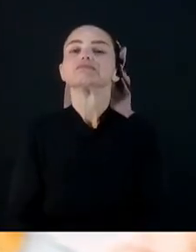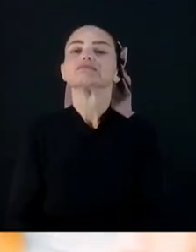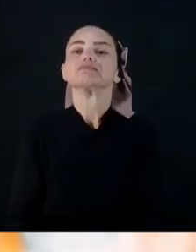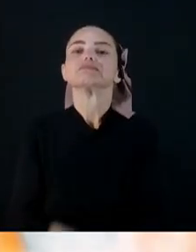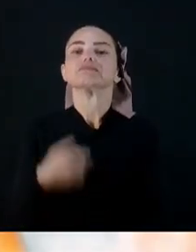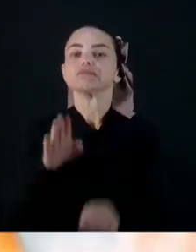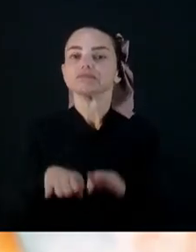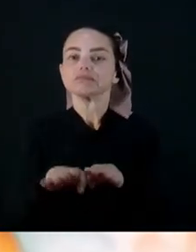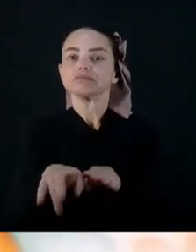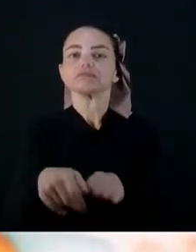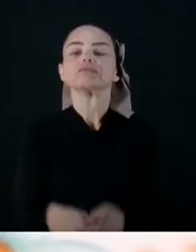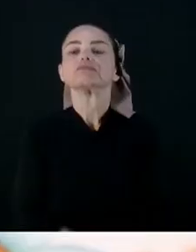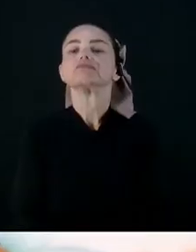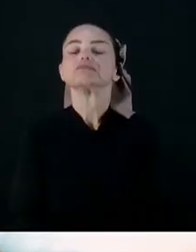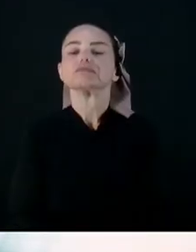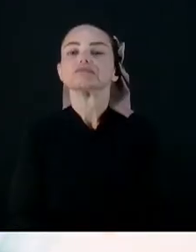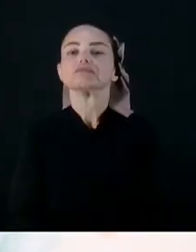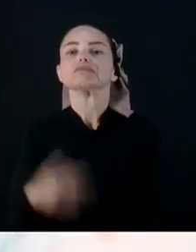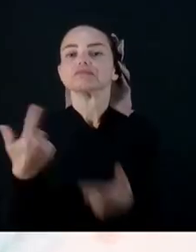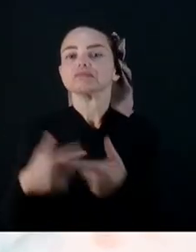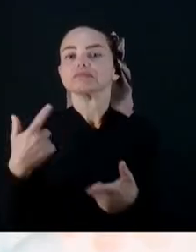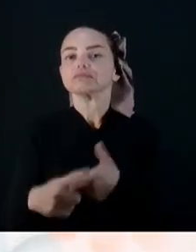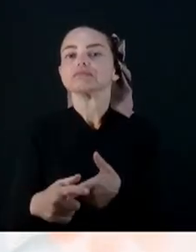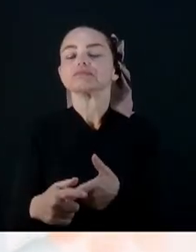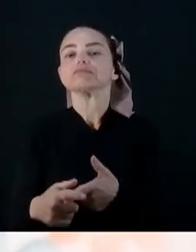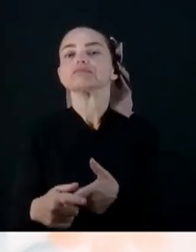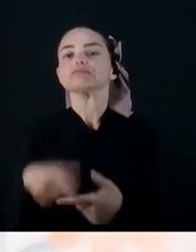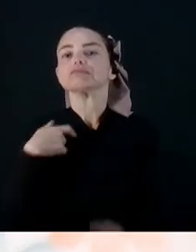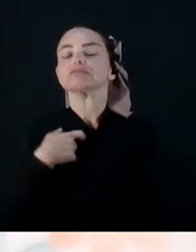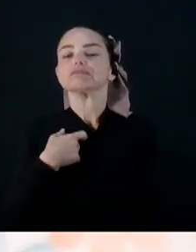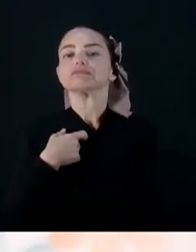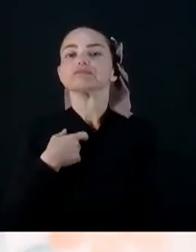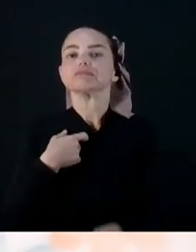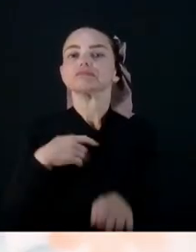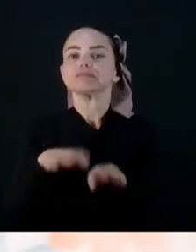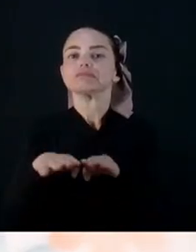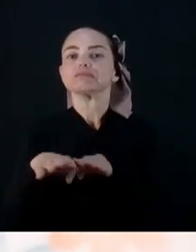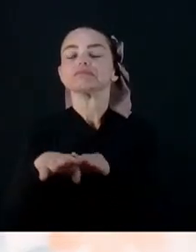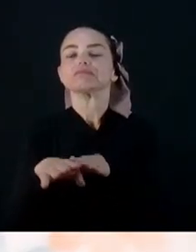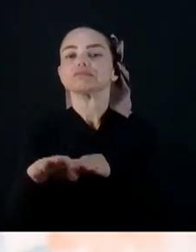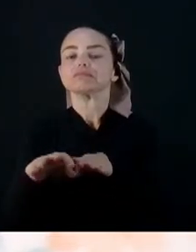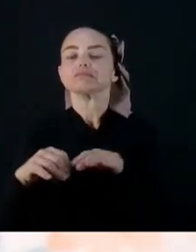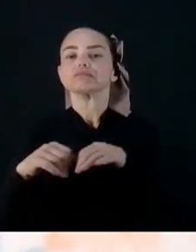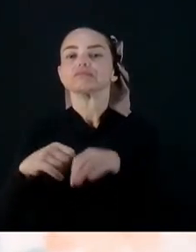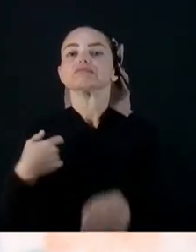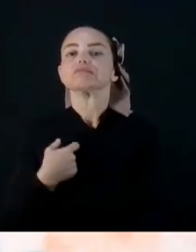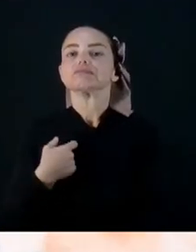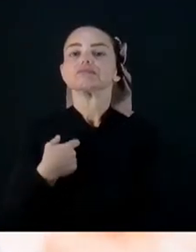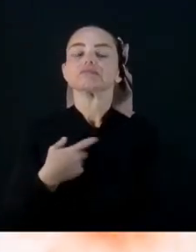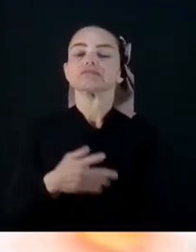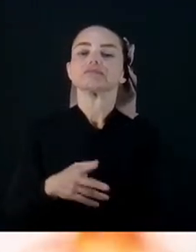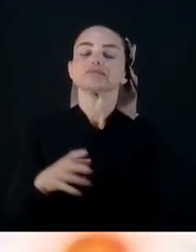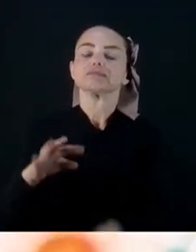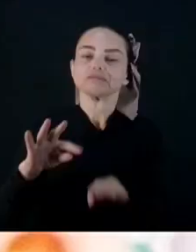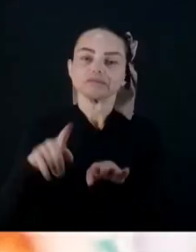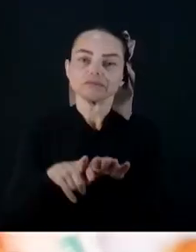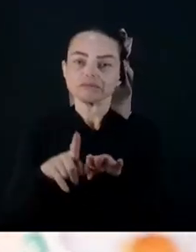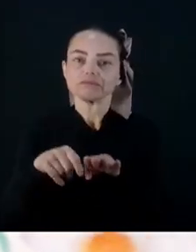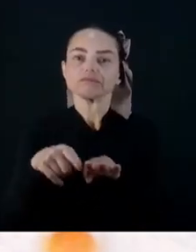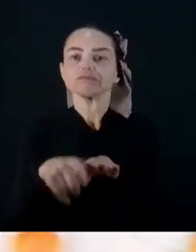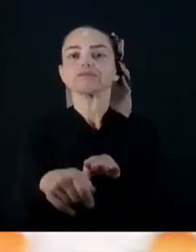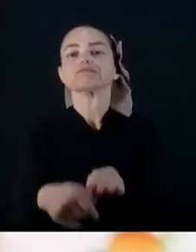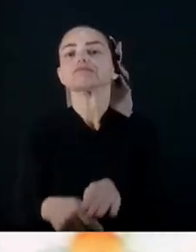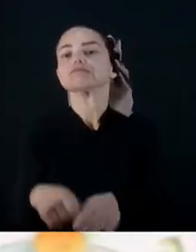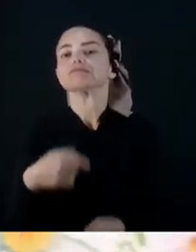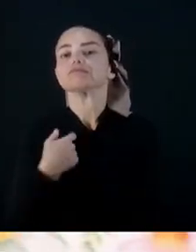nessa parte, porque é a parte que nós vamos descosturar para passar o cordão. Então se a gente reforça isso aí, não corre o risco de mais para frente